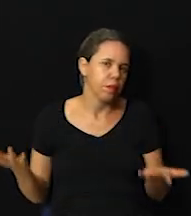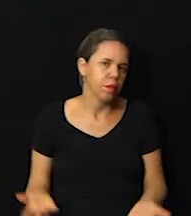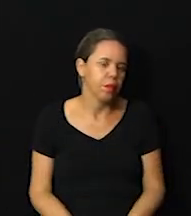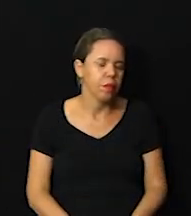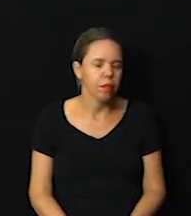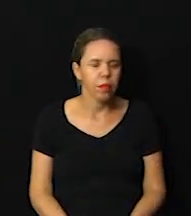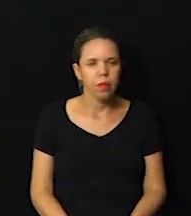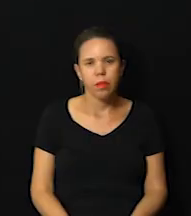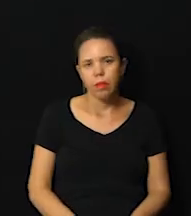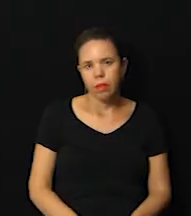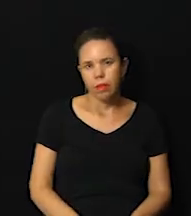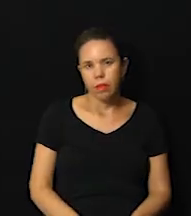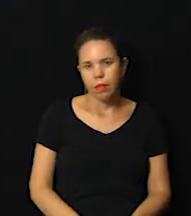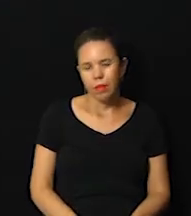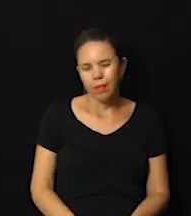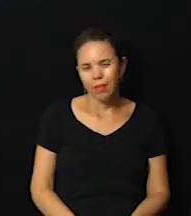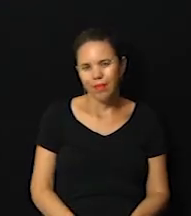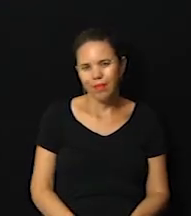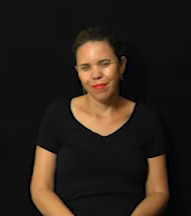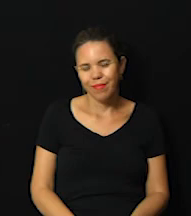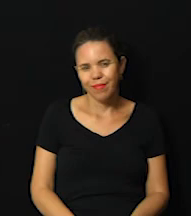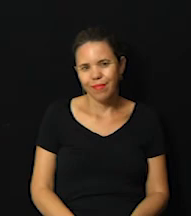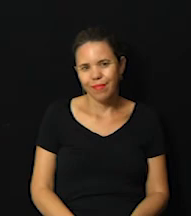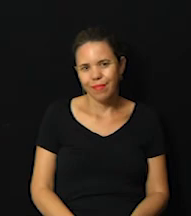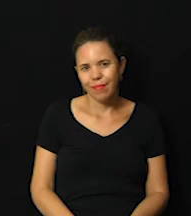vontade. Ah, então tá bom.